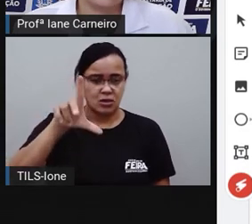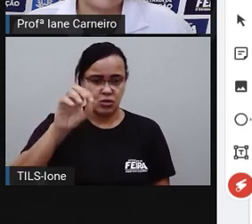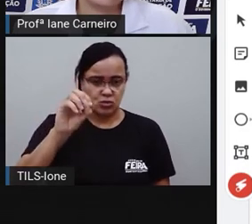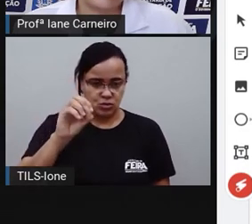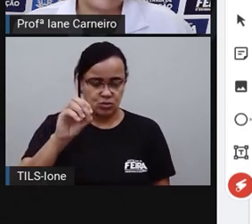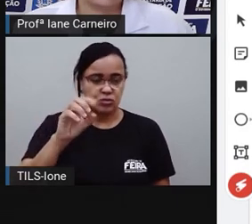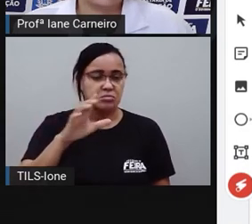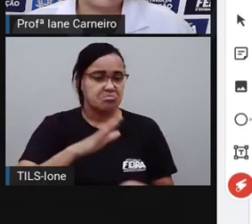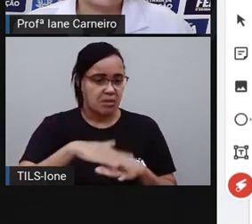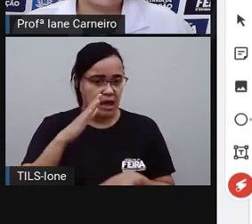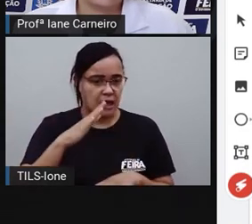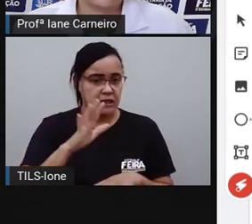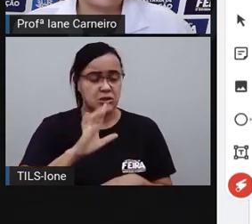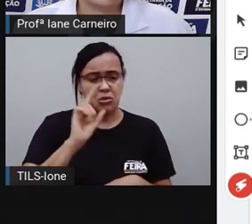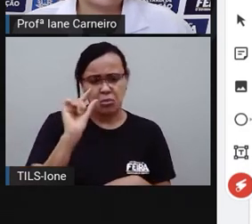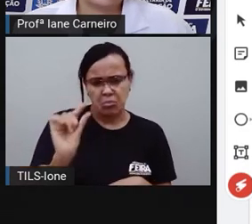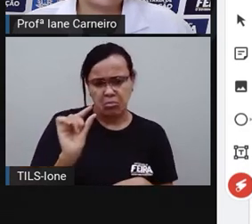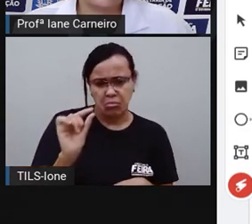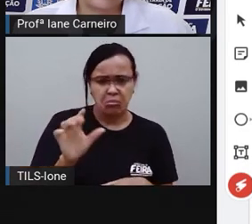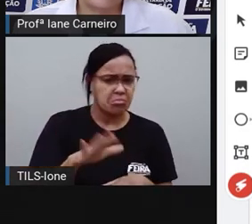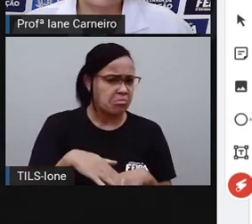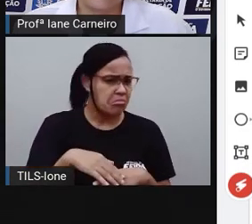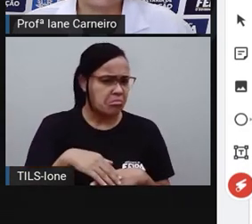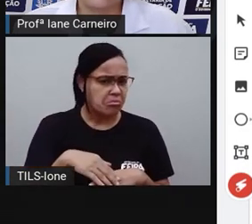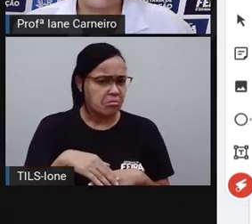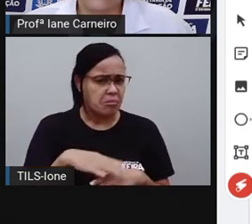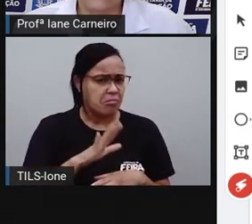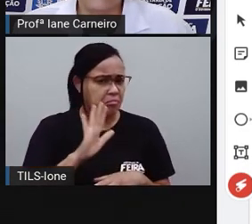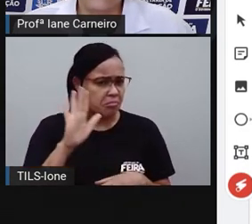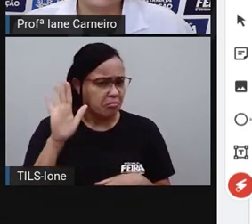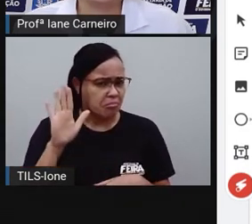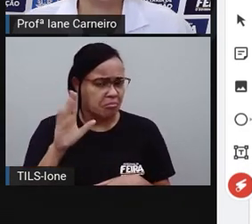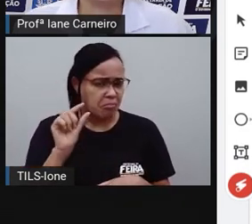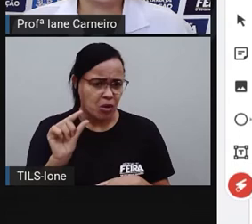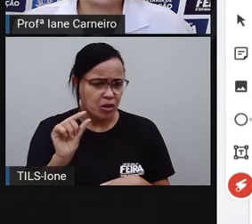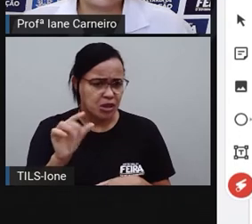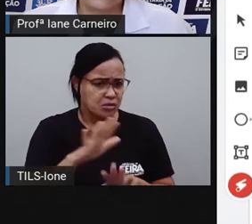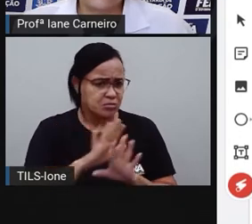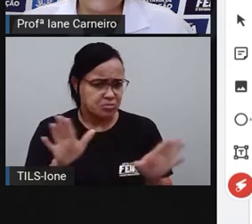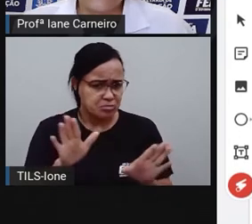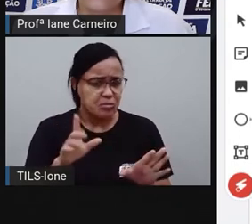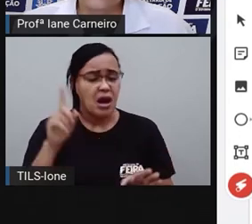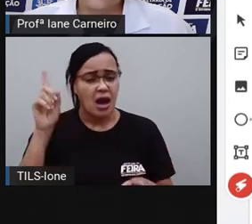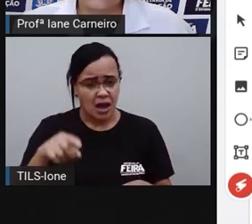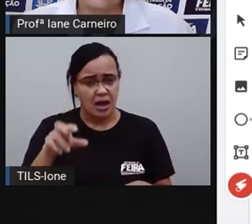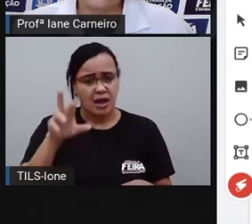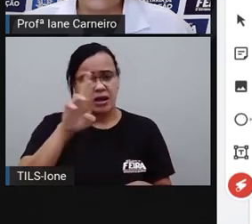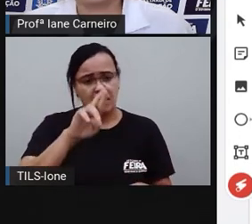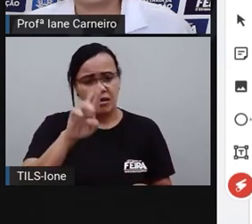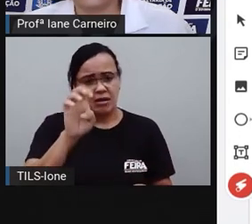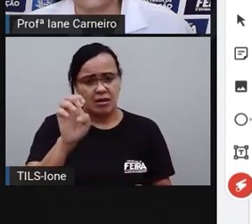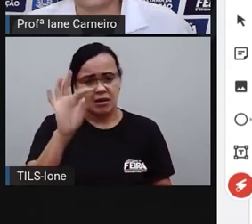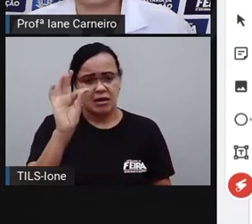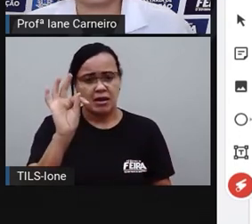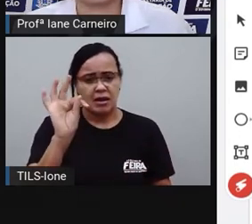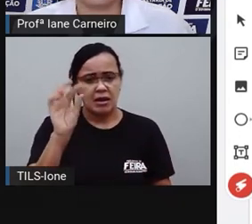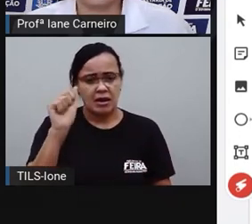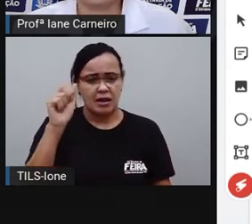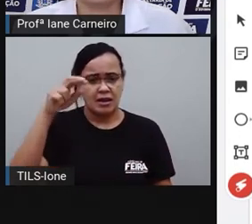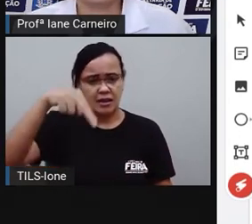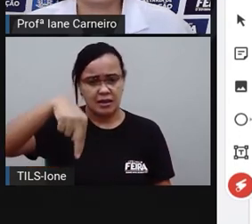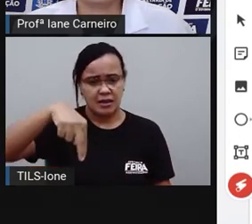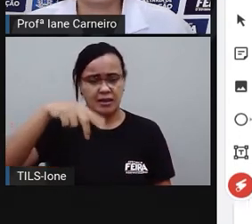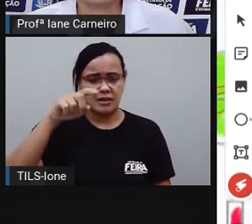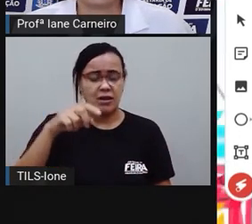O quadrado, né? Então, o retângulo que aparece mais tem 9 e o quadrado que aparece menos tem 2. Tá